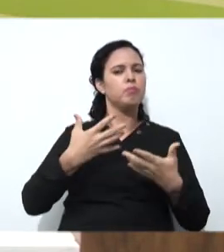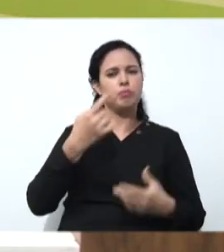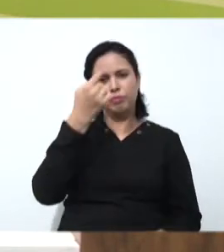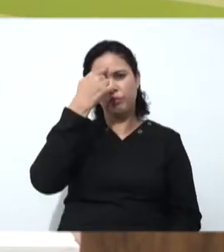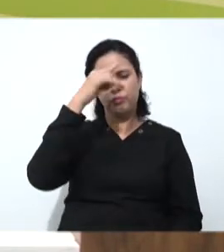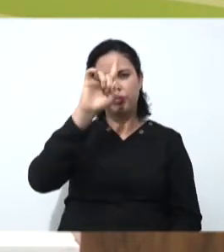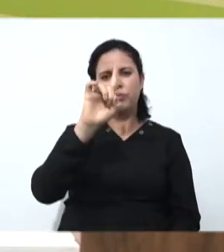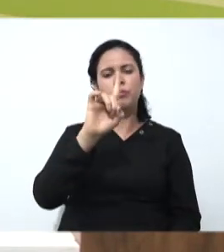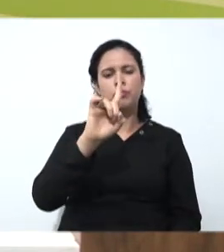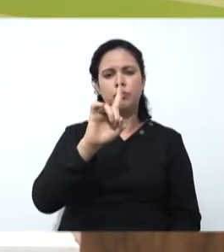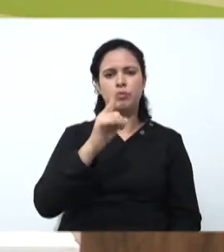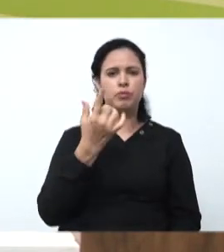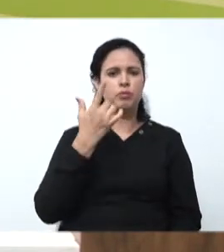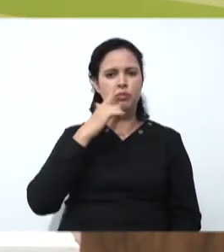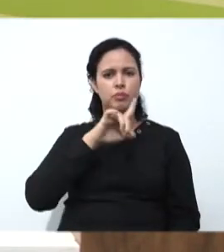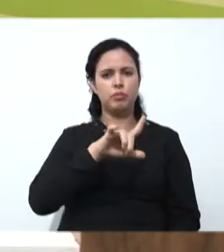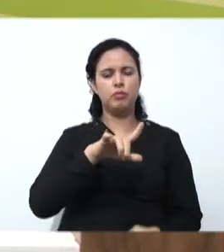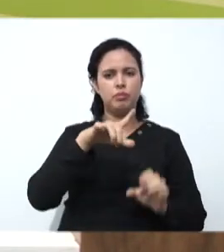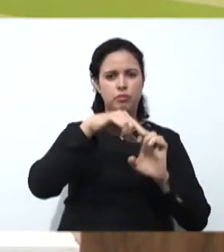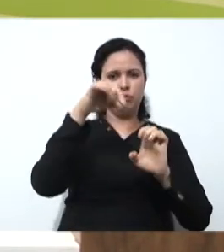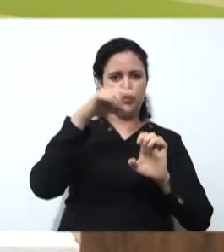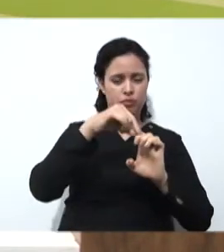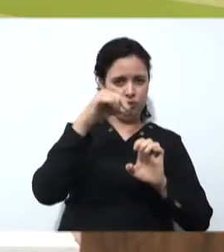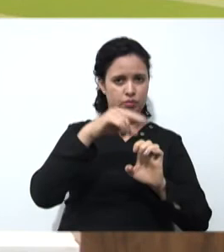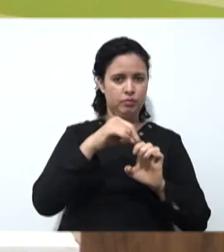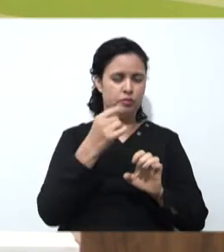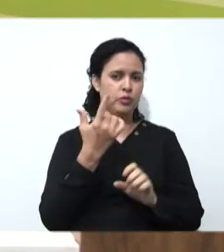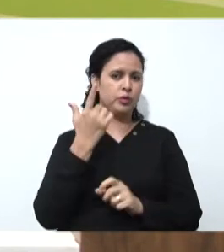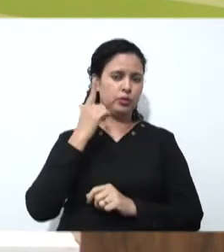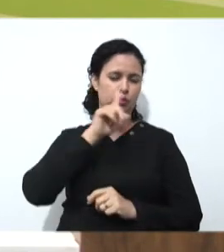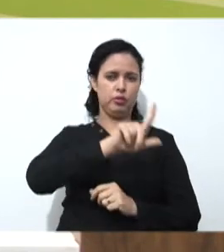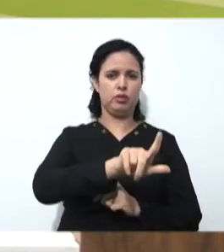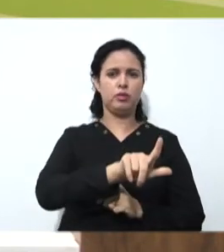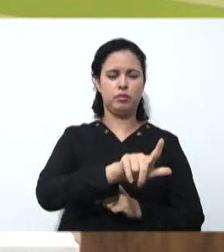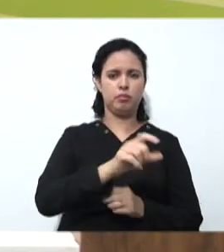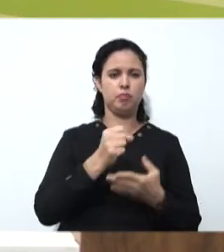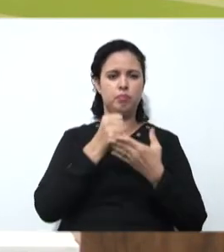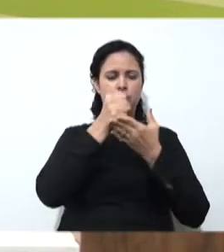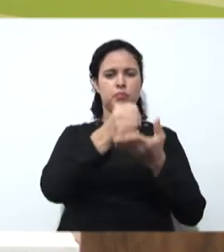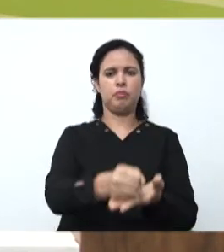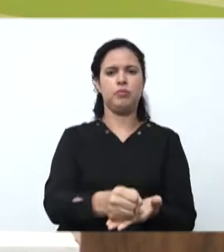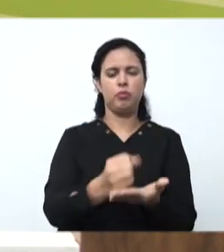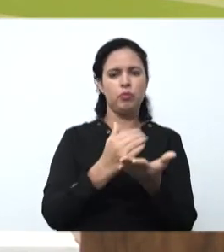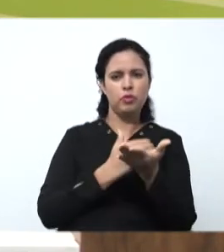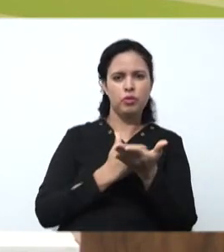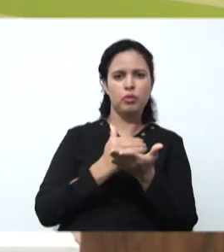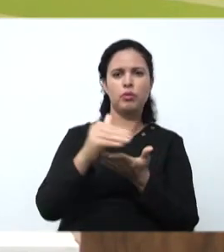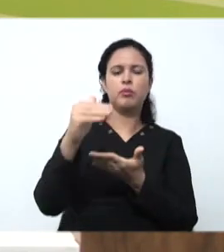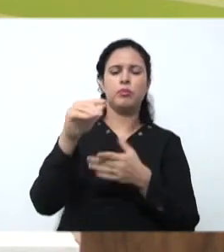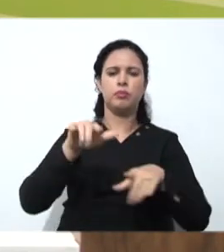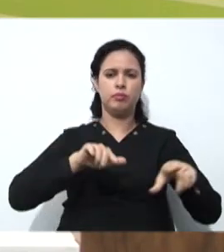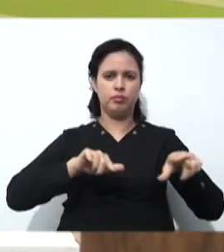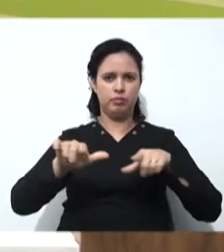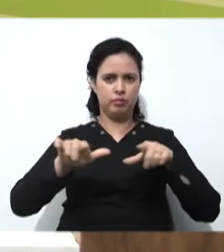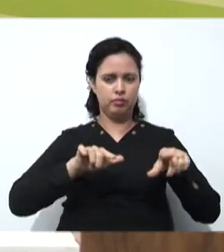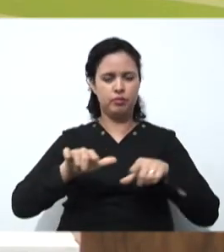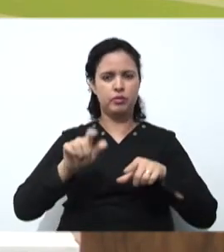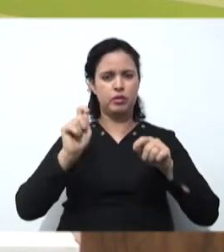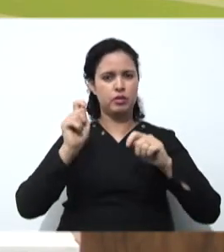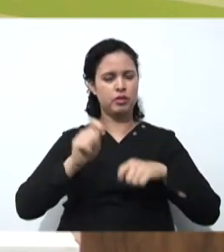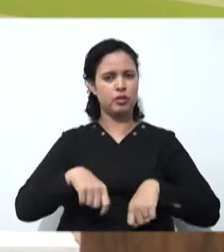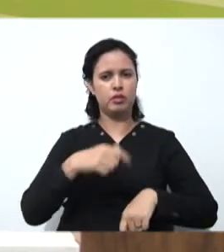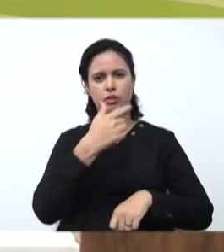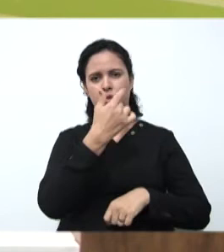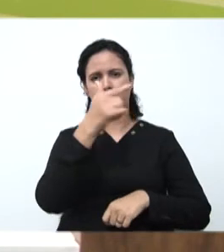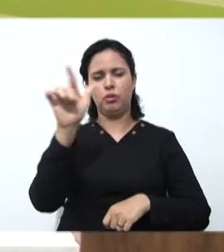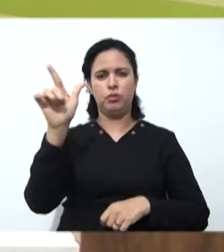suas ideias, da sua força de vontade, ele se lança no mercado e aí pode assumir várias